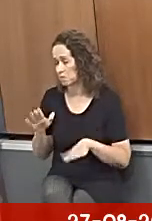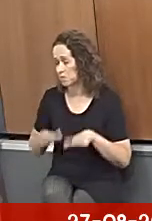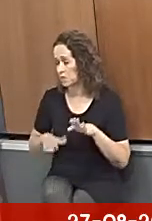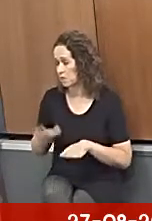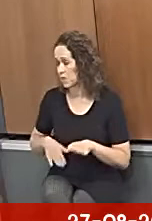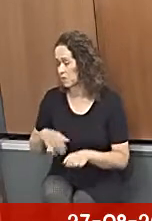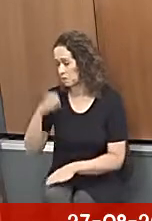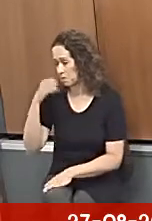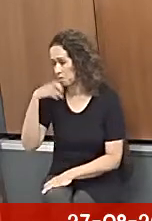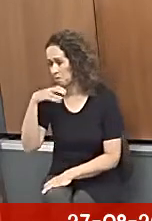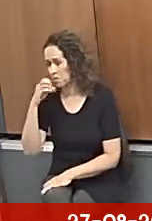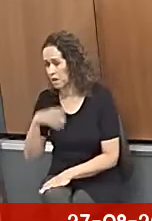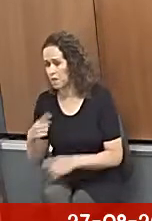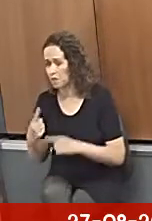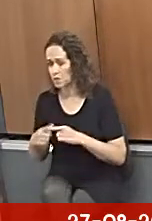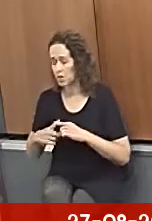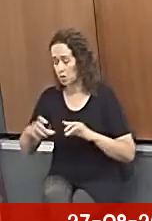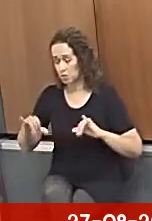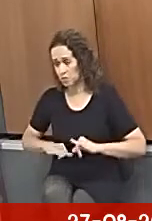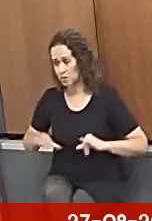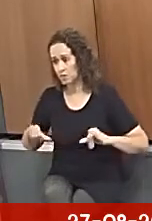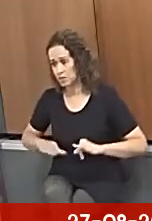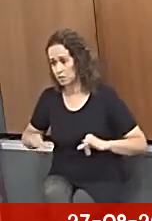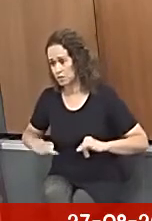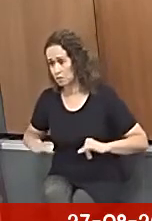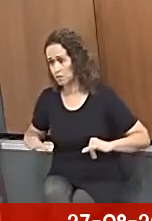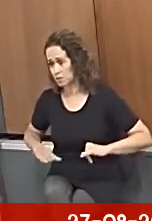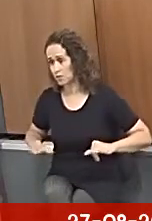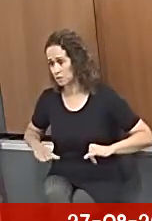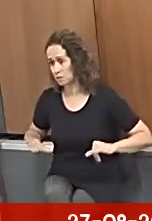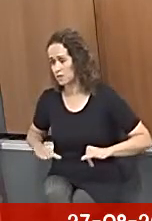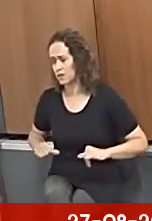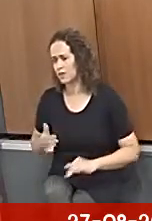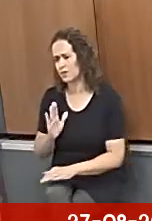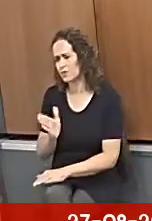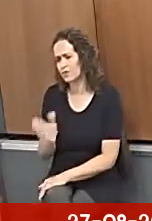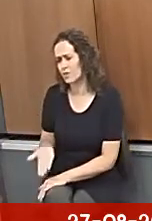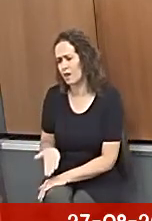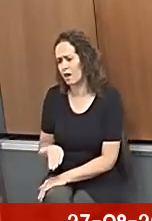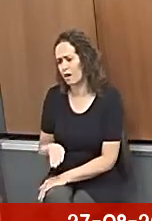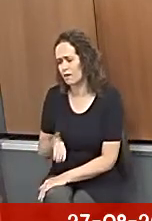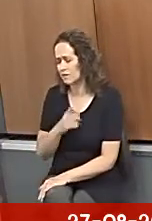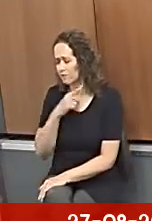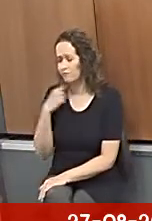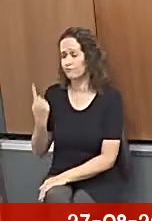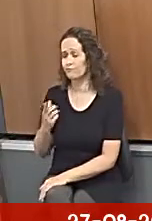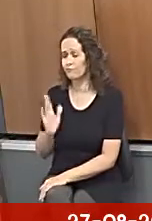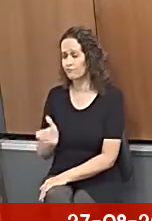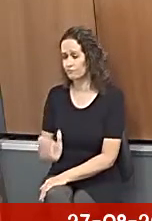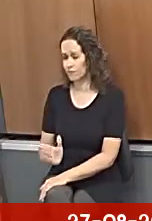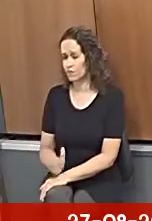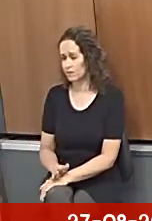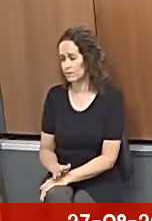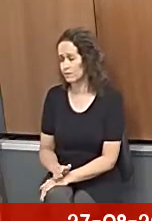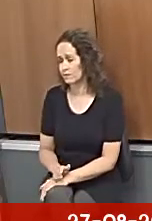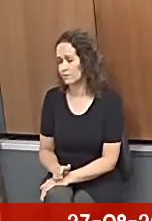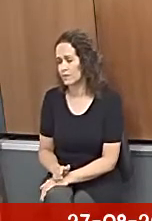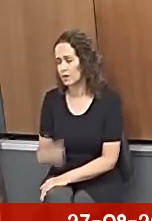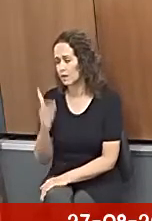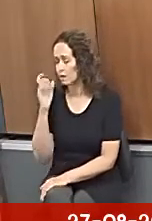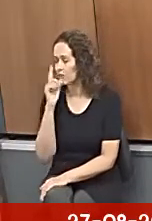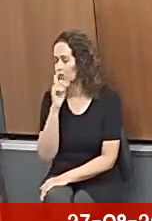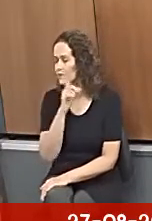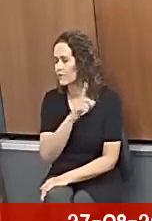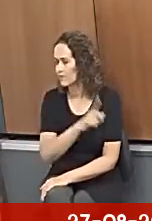exatamente por sofrer na pele há tanto tempo ele deve ser deve ser levado em consideração é exatamente por isso é tão difícil de